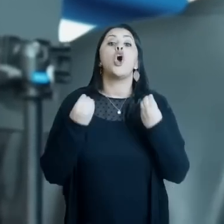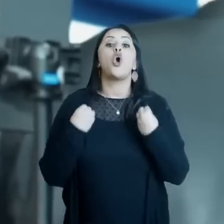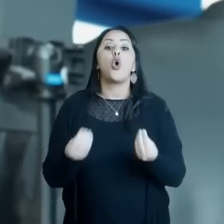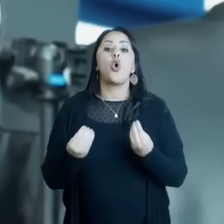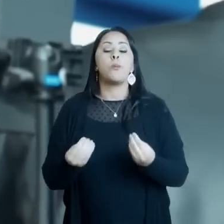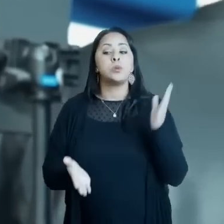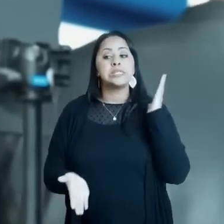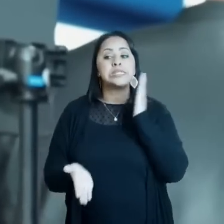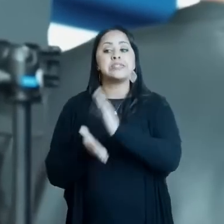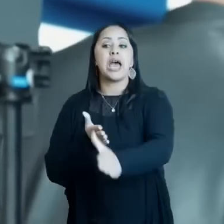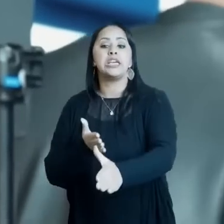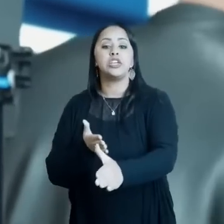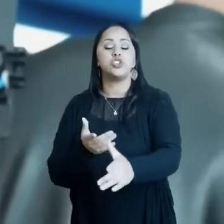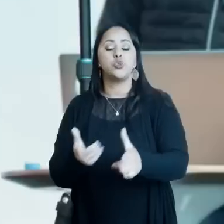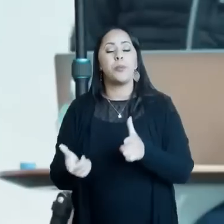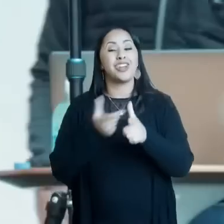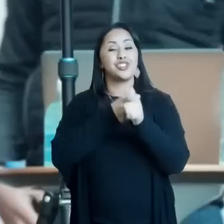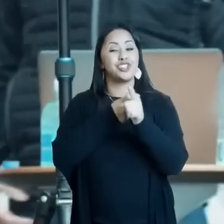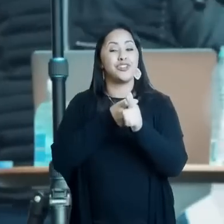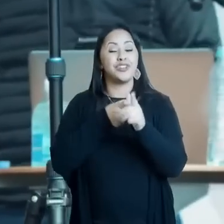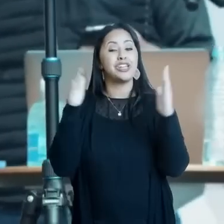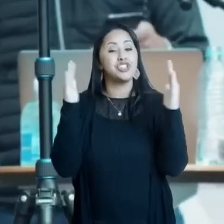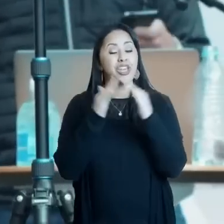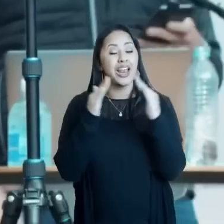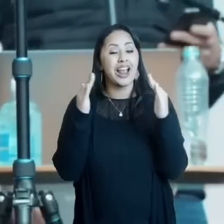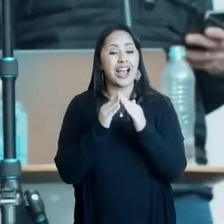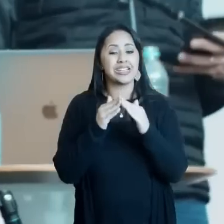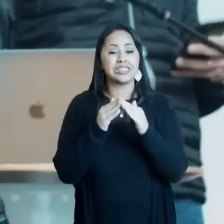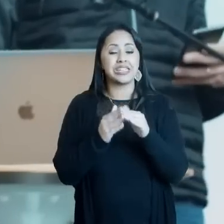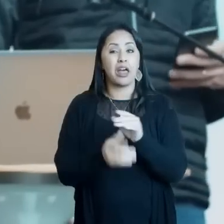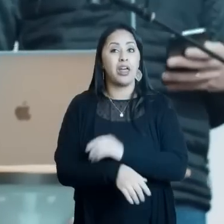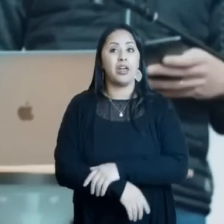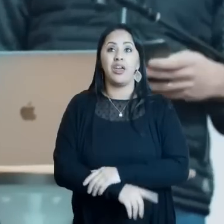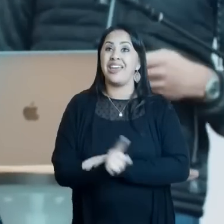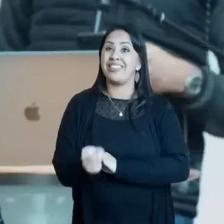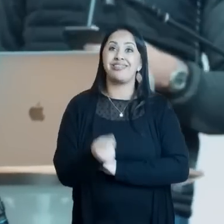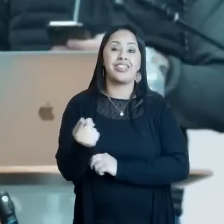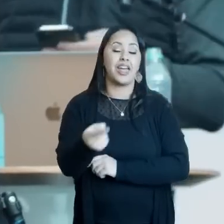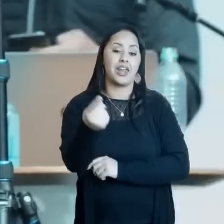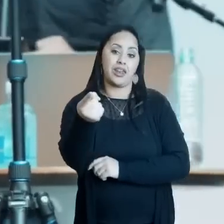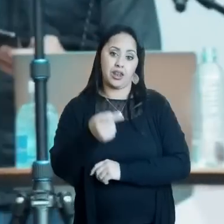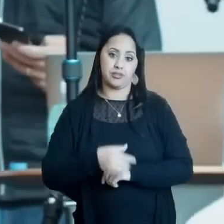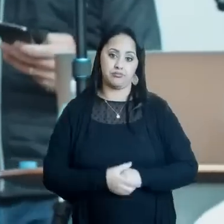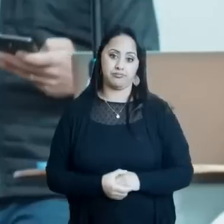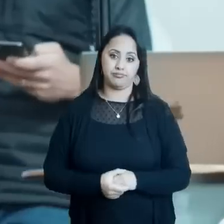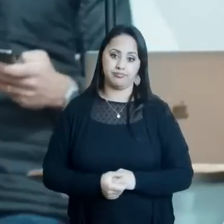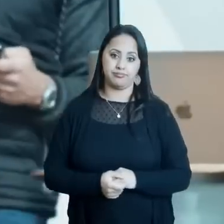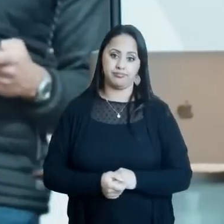imobiliária eterna? Como sair de uma dívida imobiliária eterna?